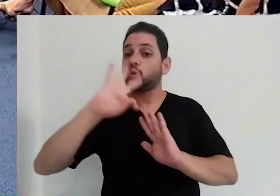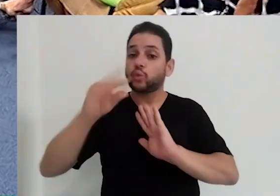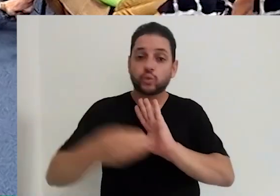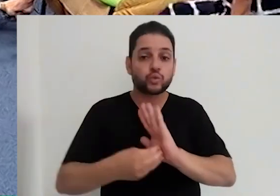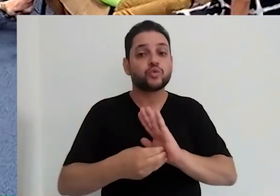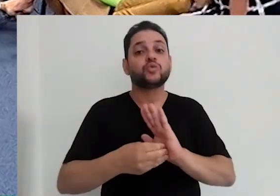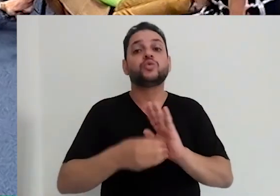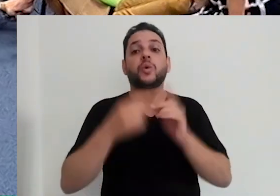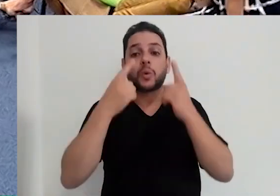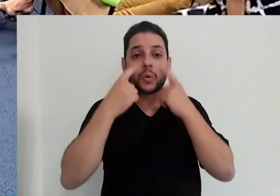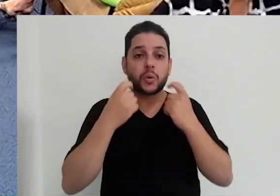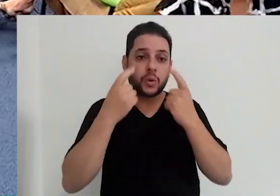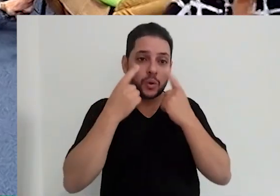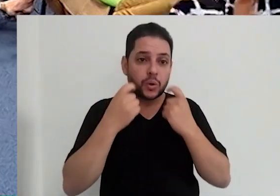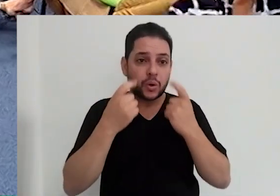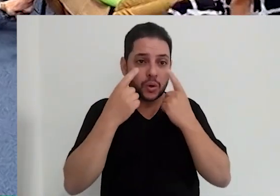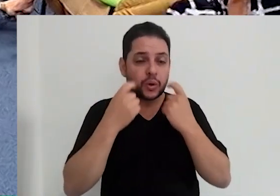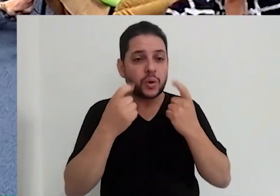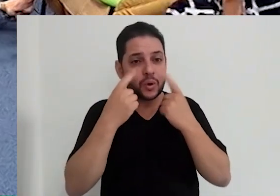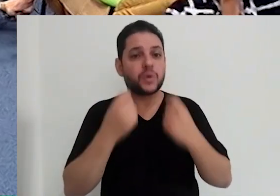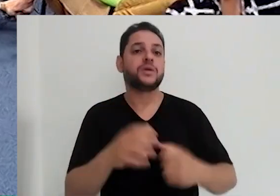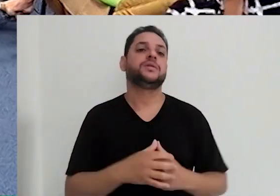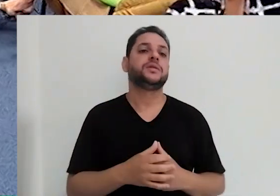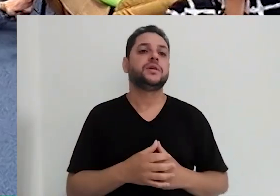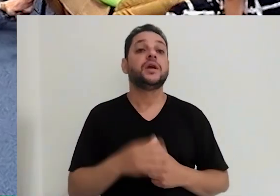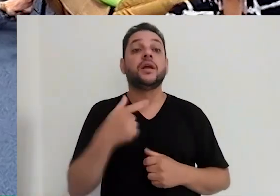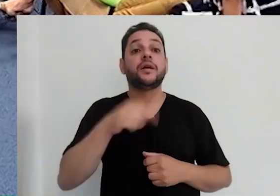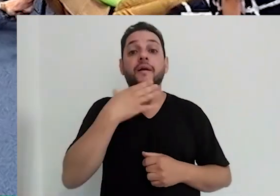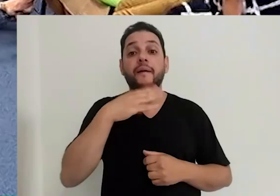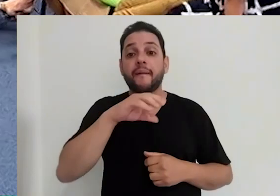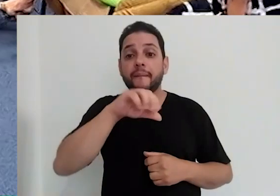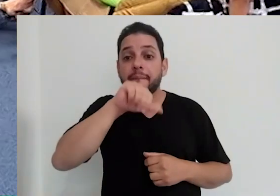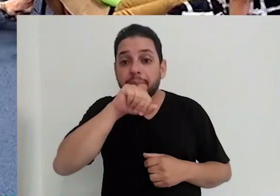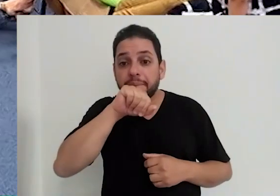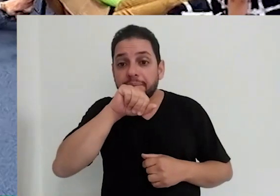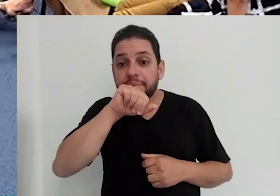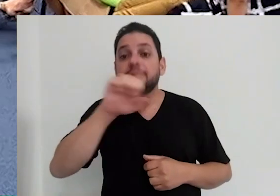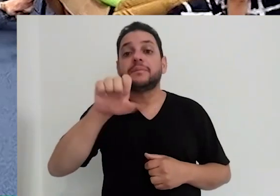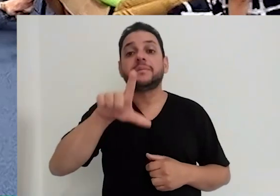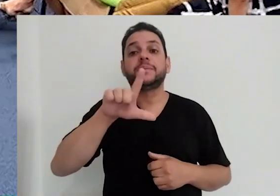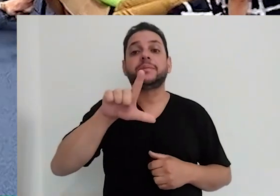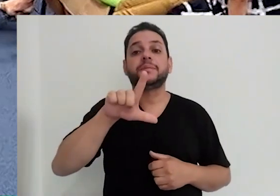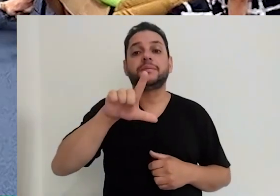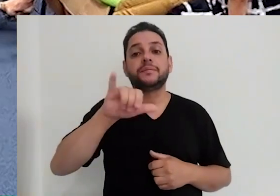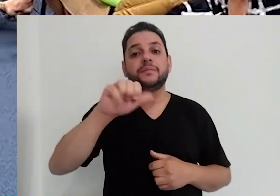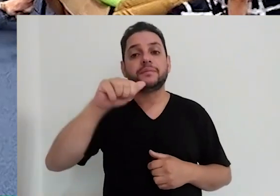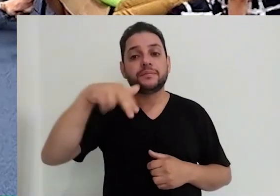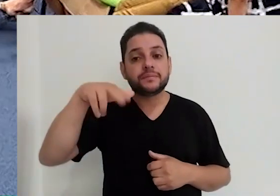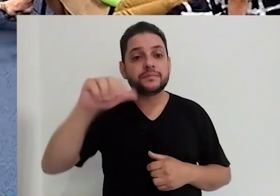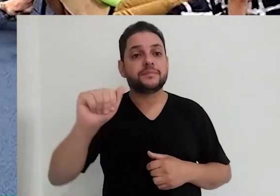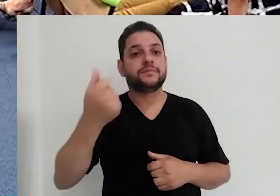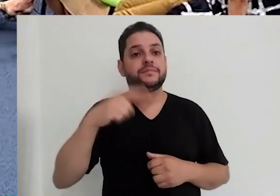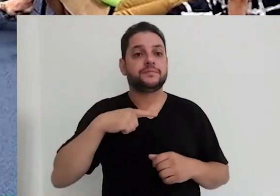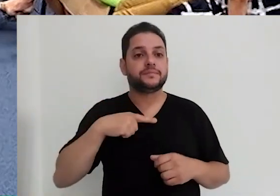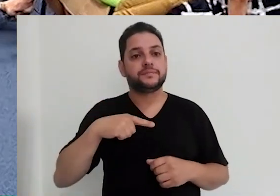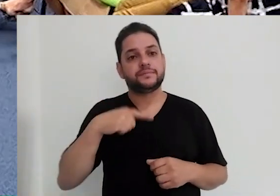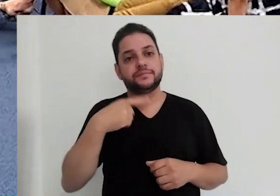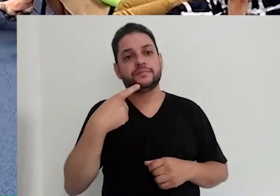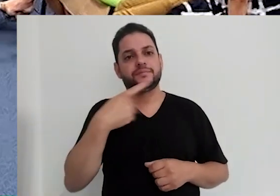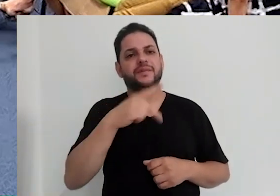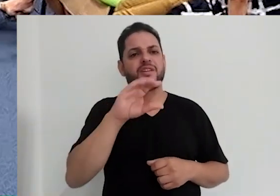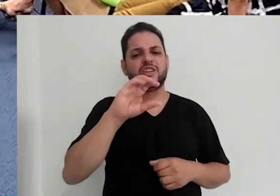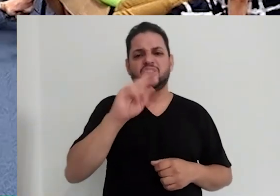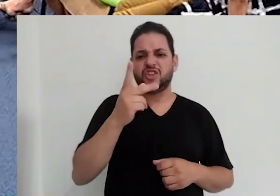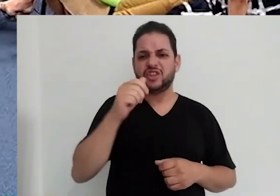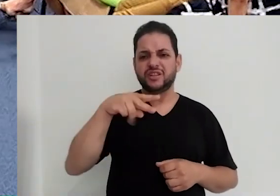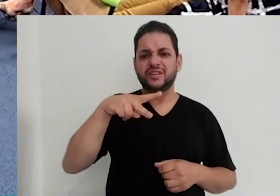pessoas que perderam filhos então quase todo mundo chora inclusive o pai da Liana eh o pai da Liana friedenbach foi assassinada pelo champinha e os compassas